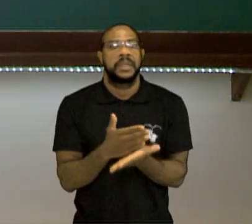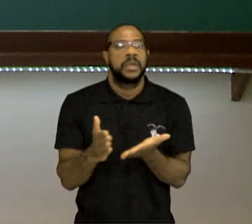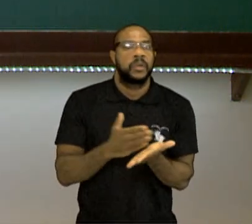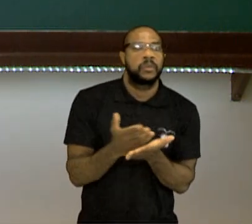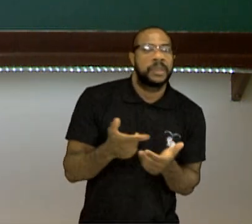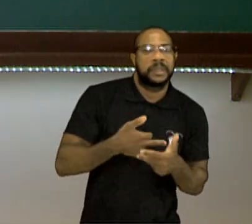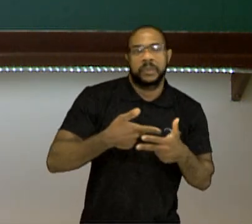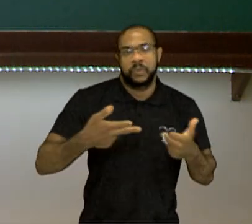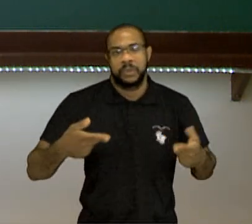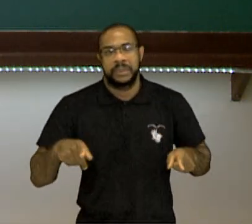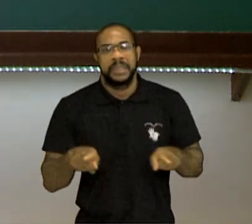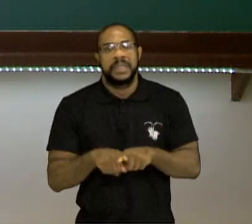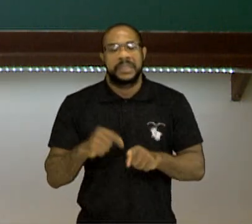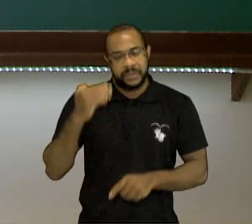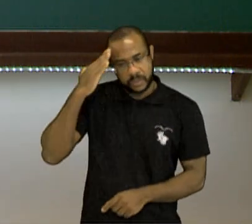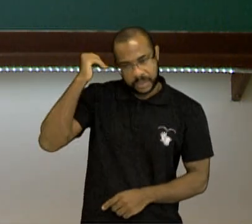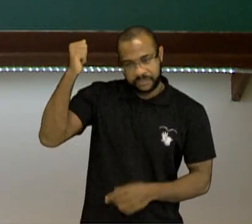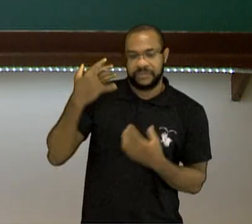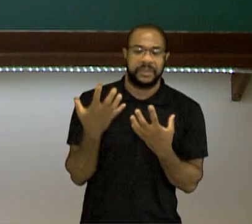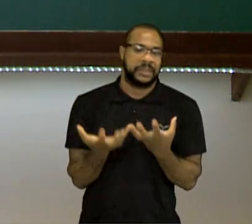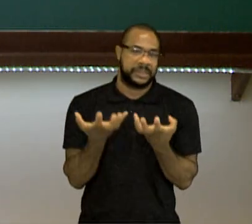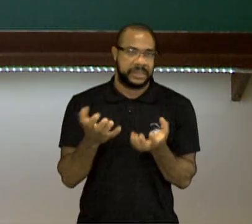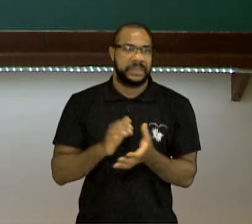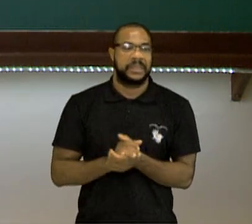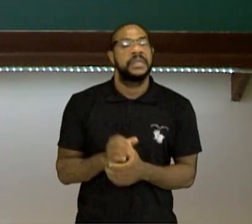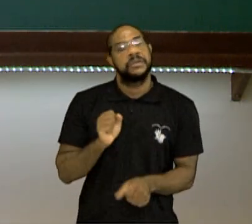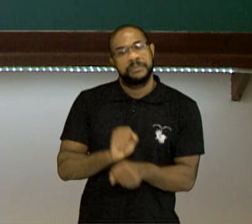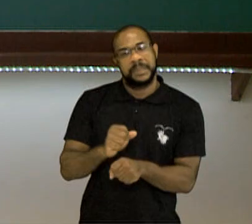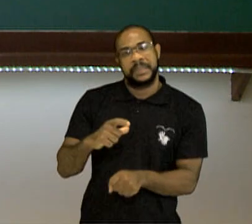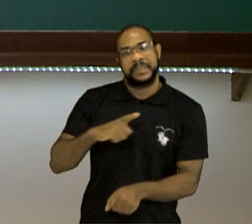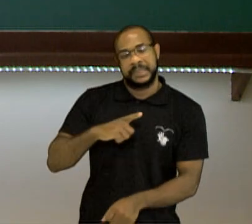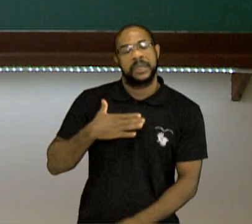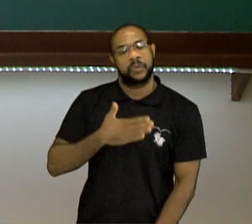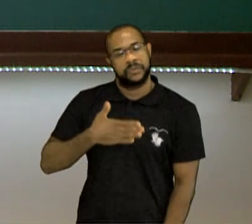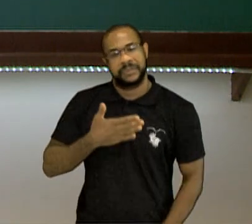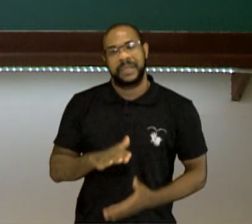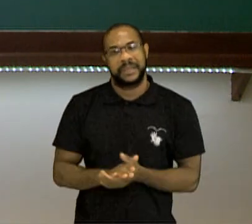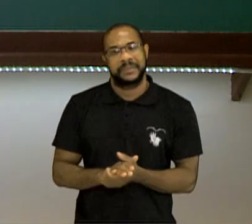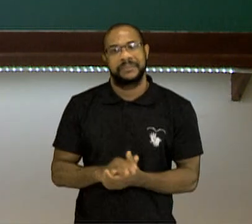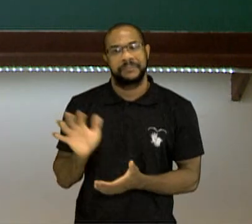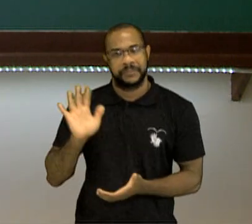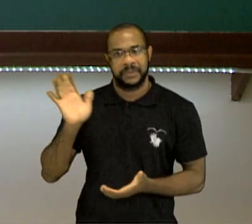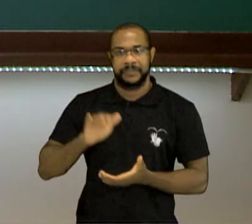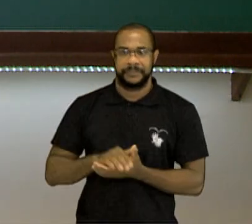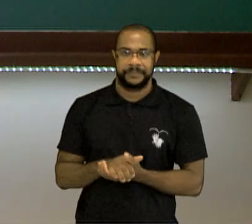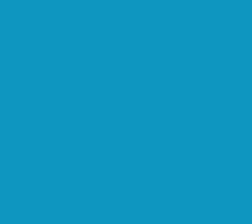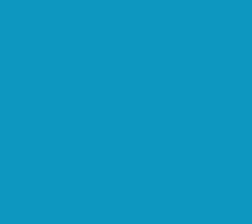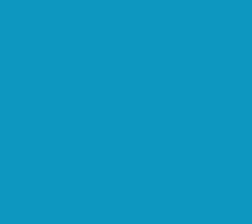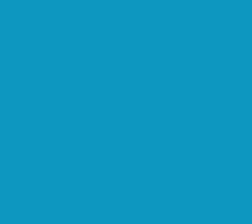artista assim desejasse. Então, eu espero que você tenha gostado e até breve.